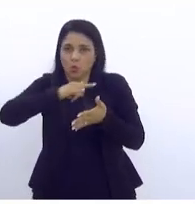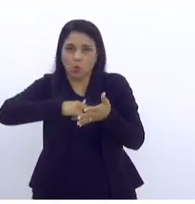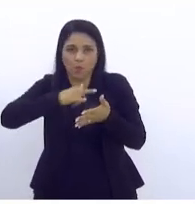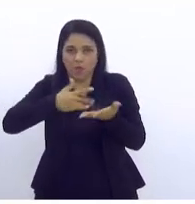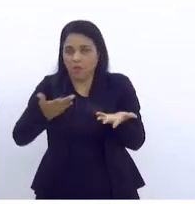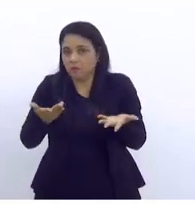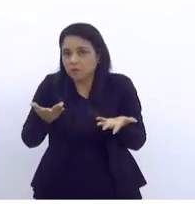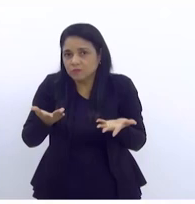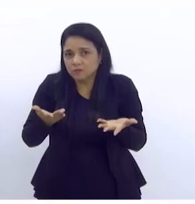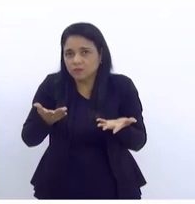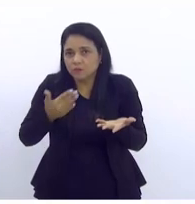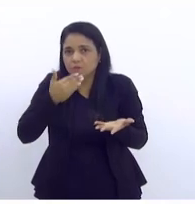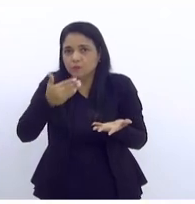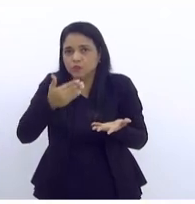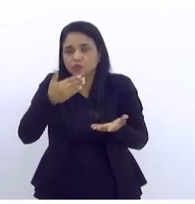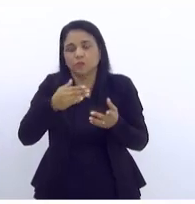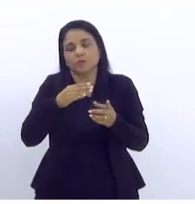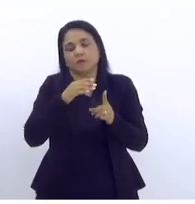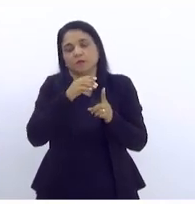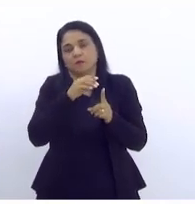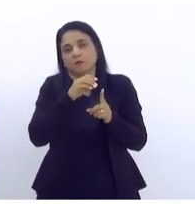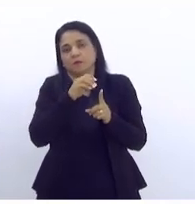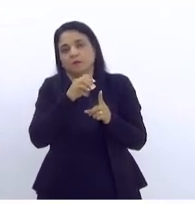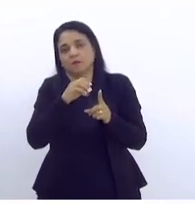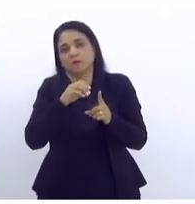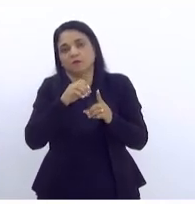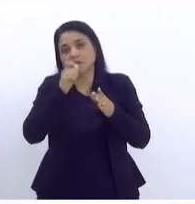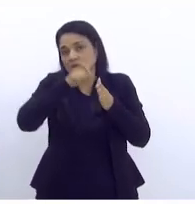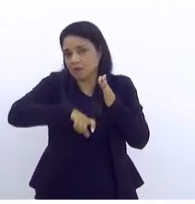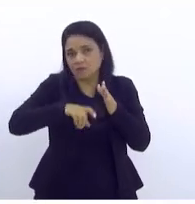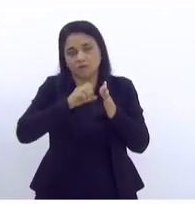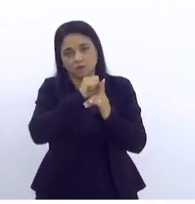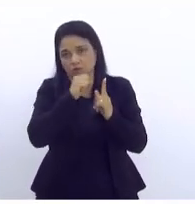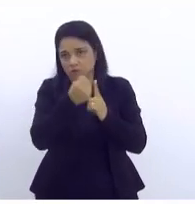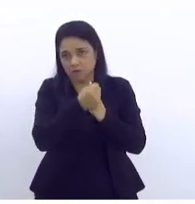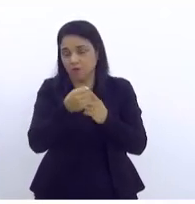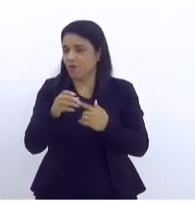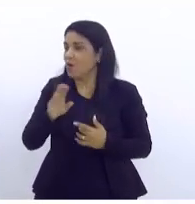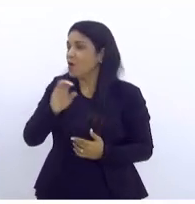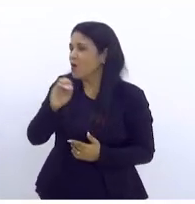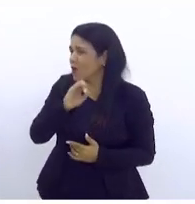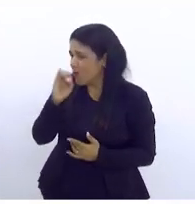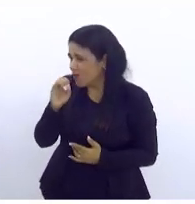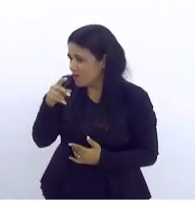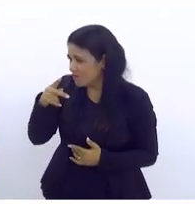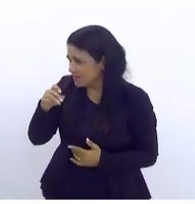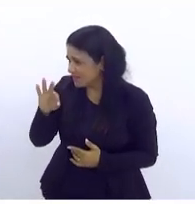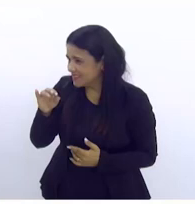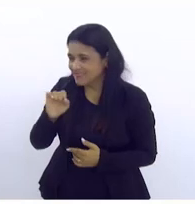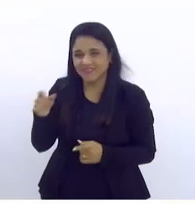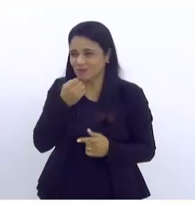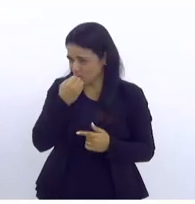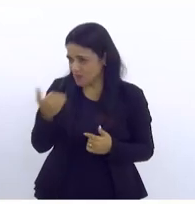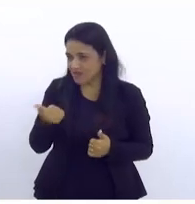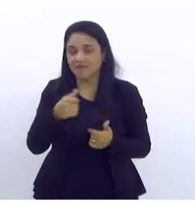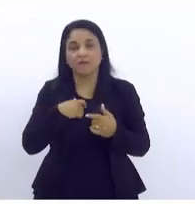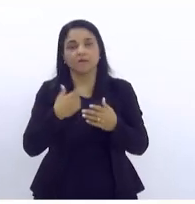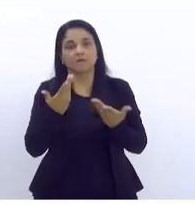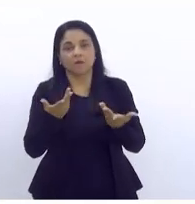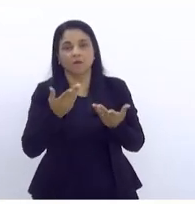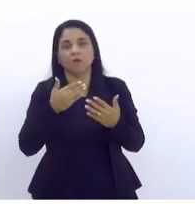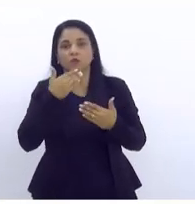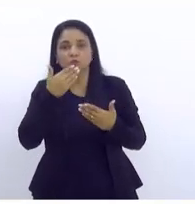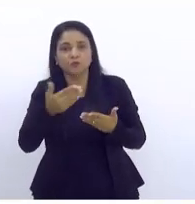tarifa Oi Patrícia Patrícia que estudou isso tá aqui na no público eh o volume a ser disponibilizado né